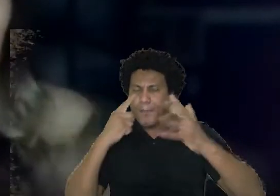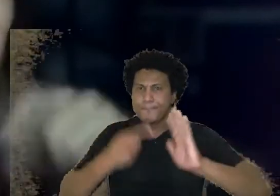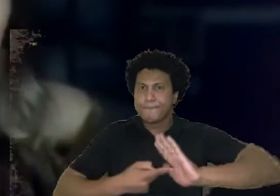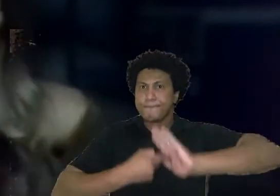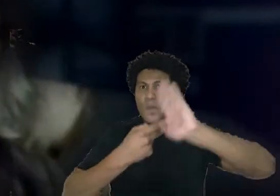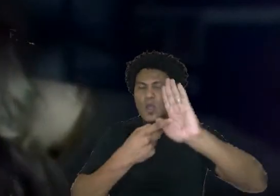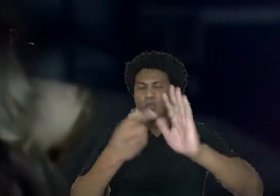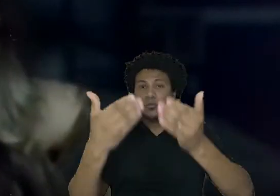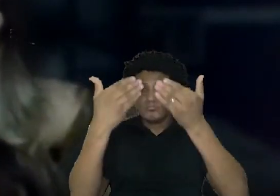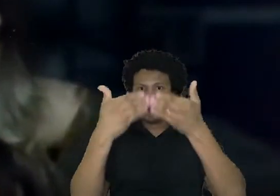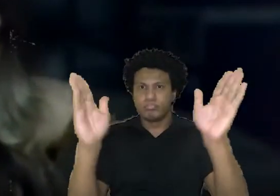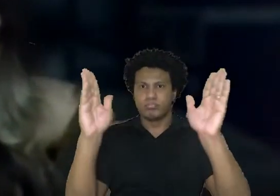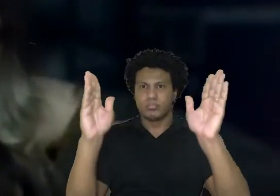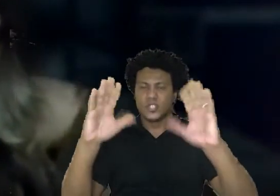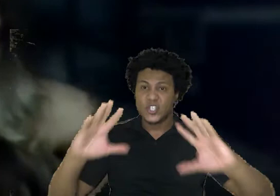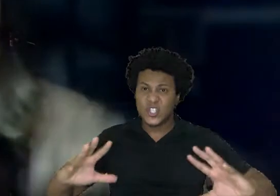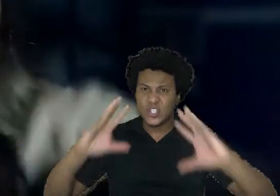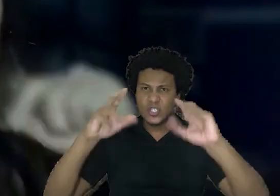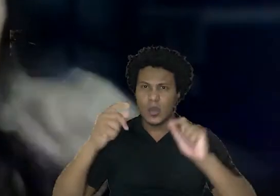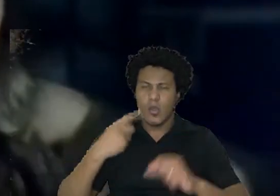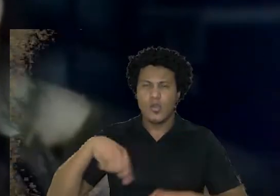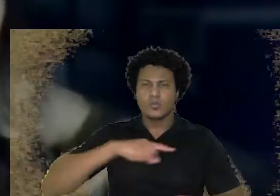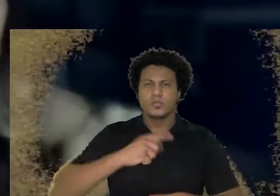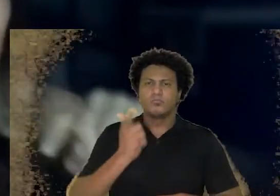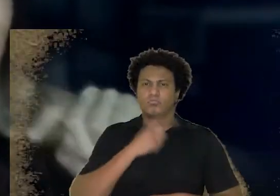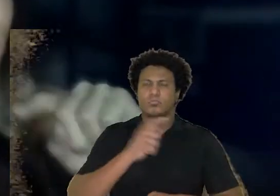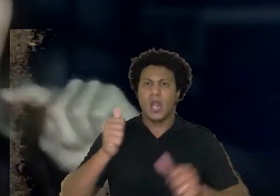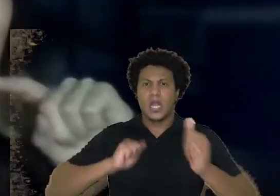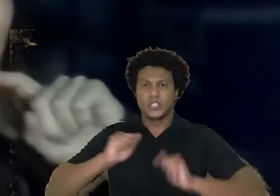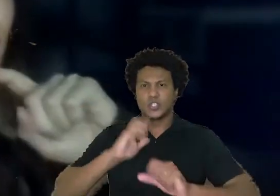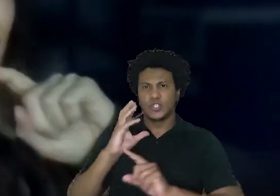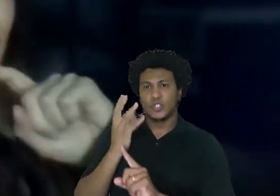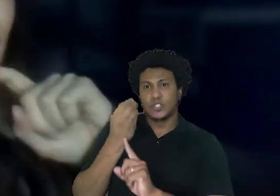linguagem é exatamente essa abertura de possibilidade para a gente